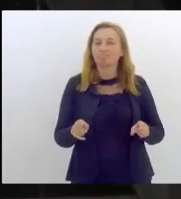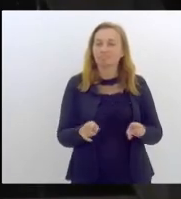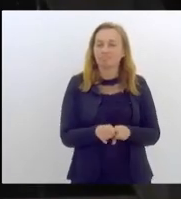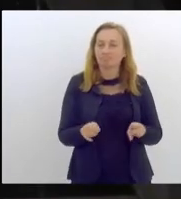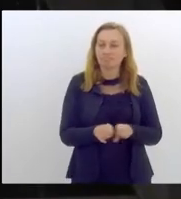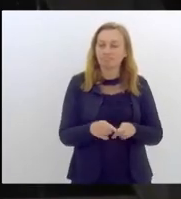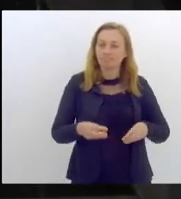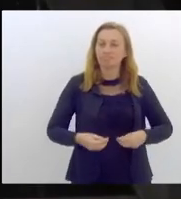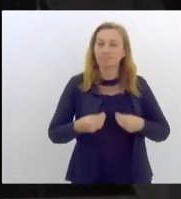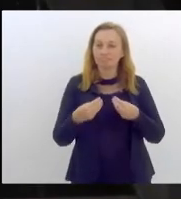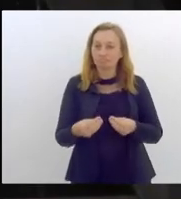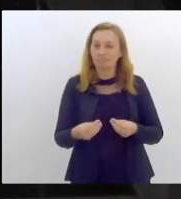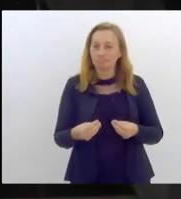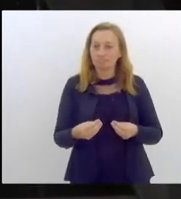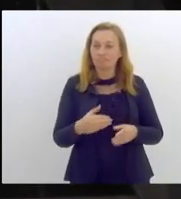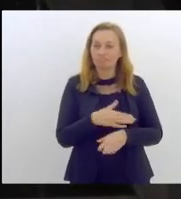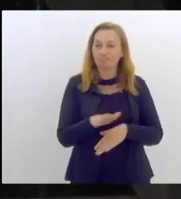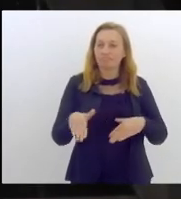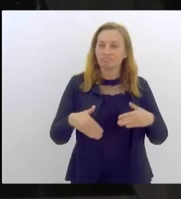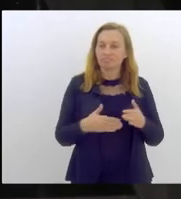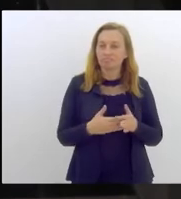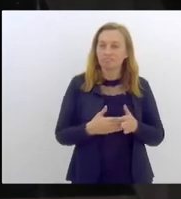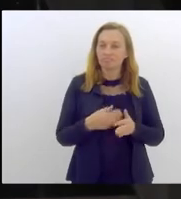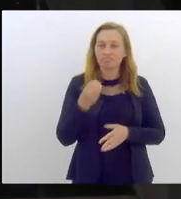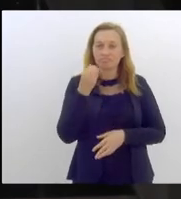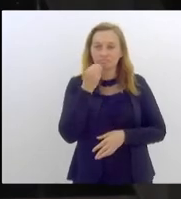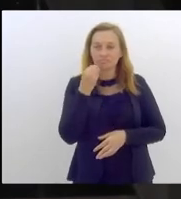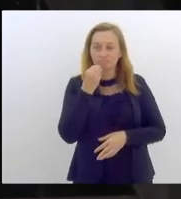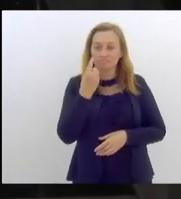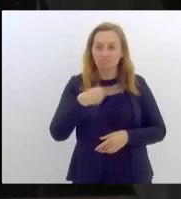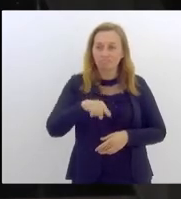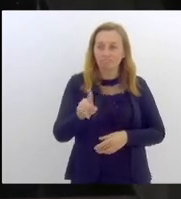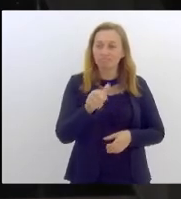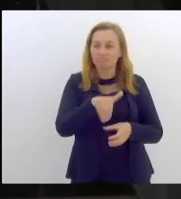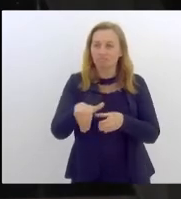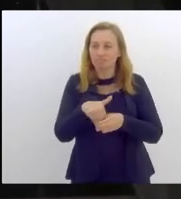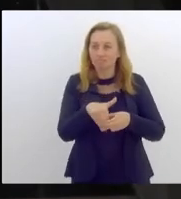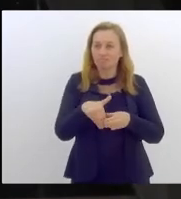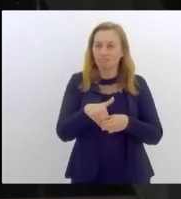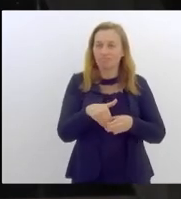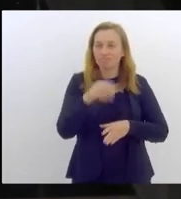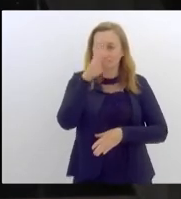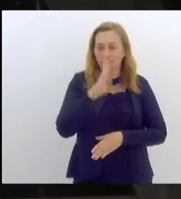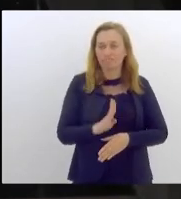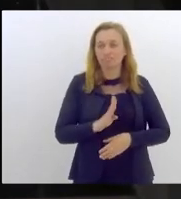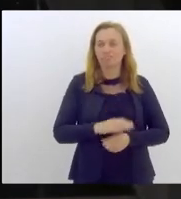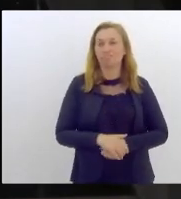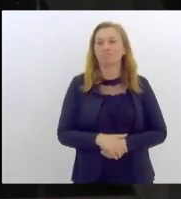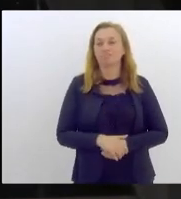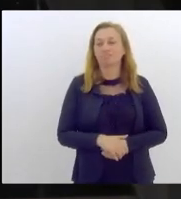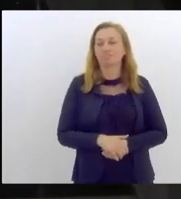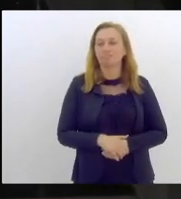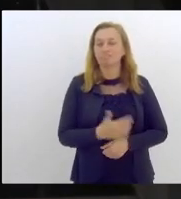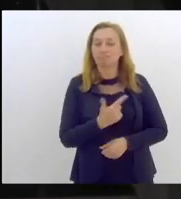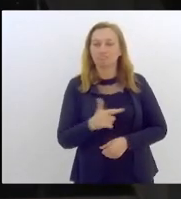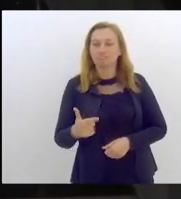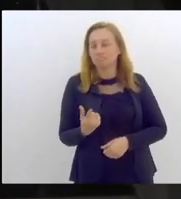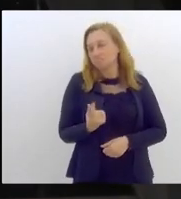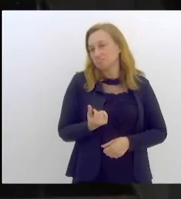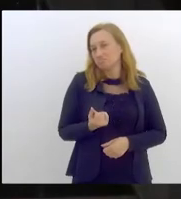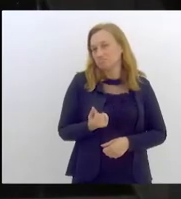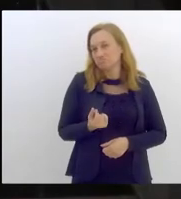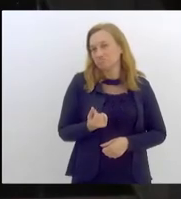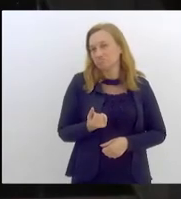também de garantir que todos aqueles é aquelas tenham condições de exercer o seu direito de voto e o fato de não ter dinheiro